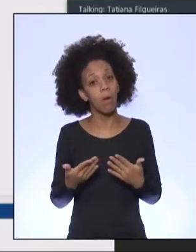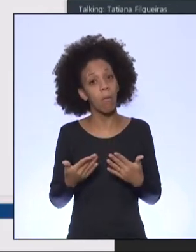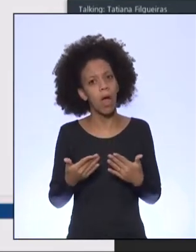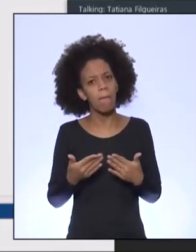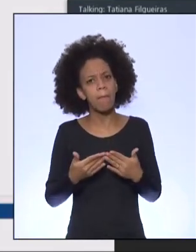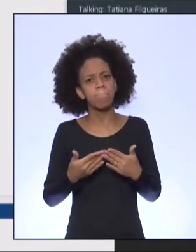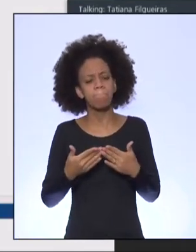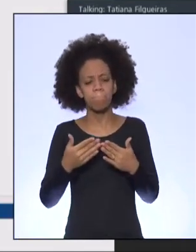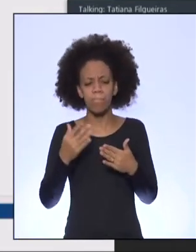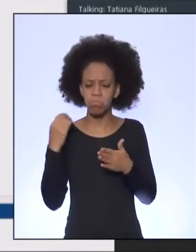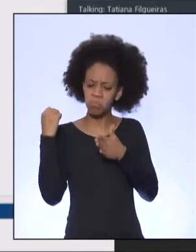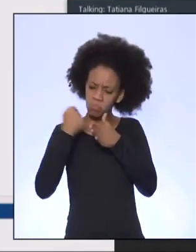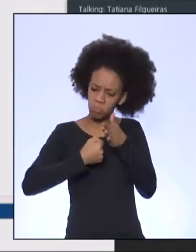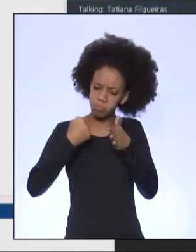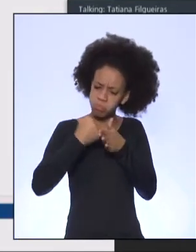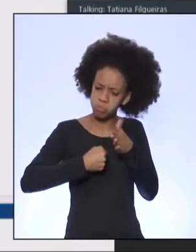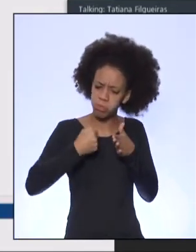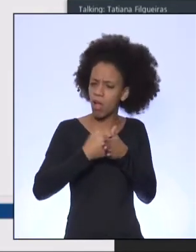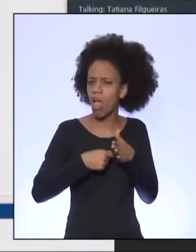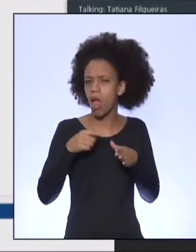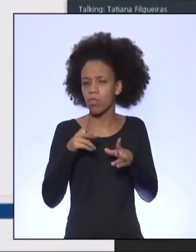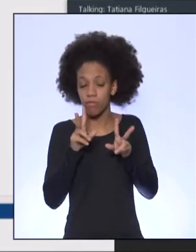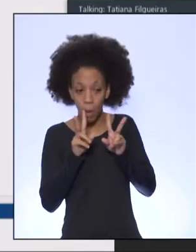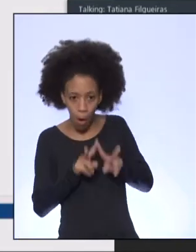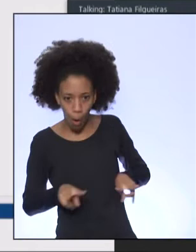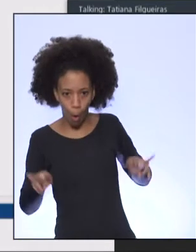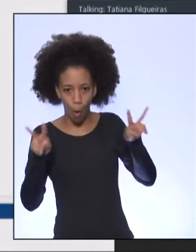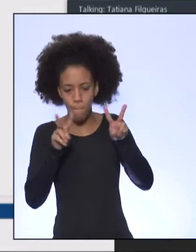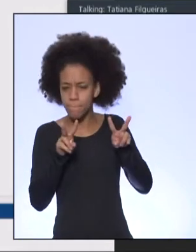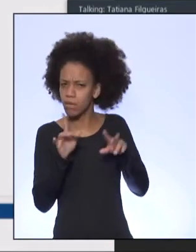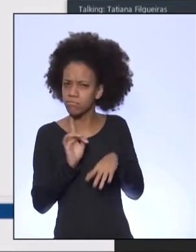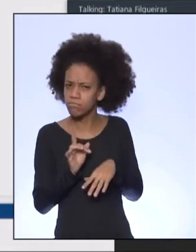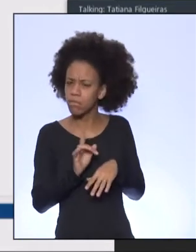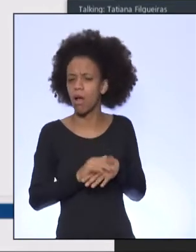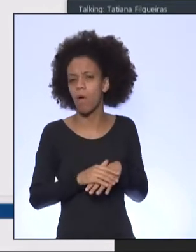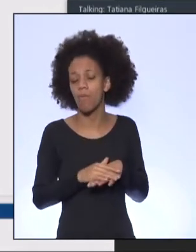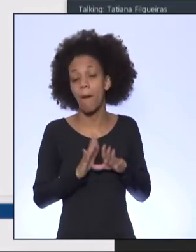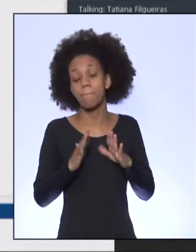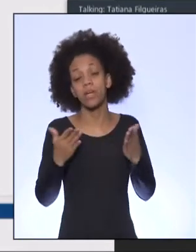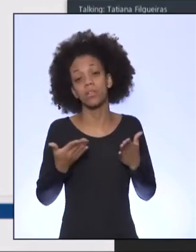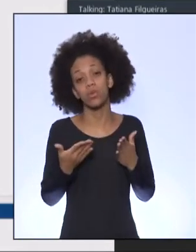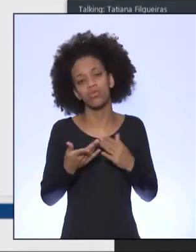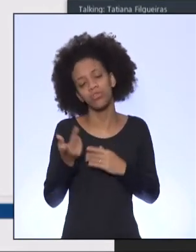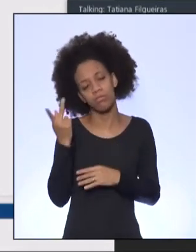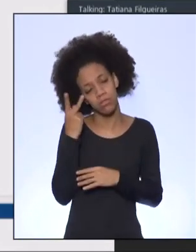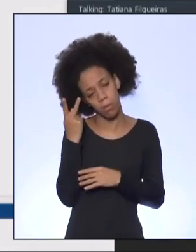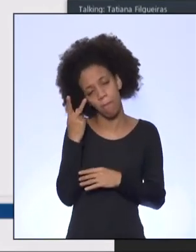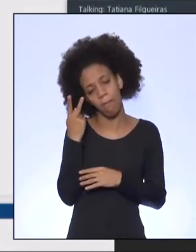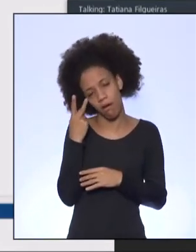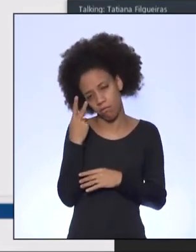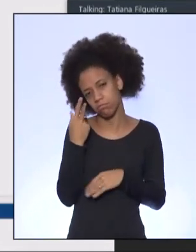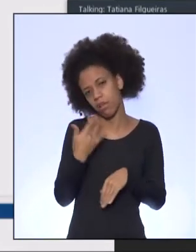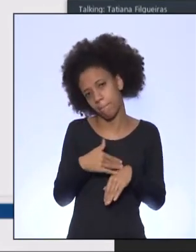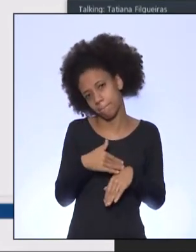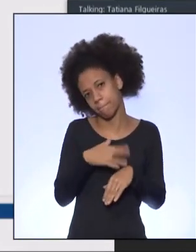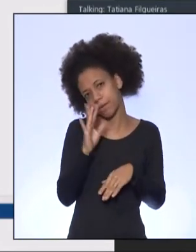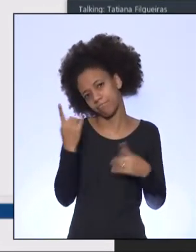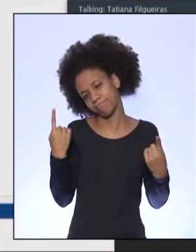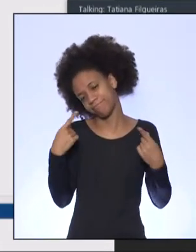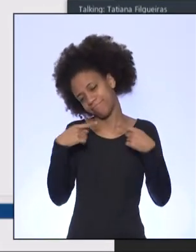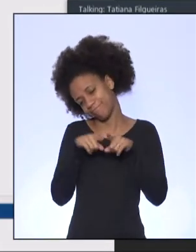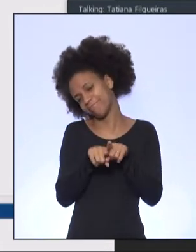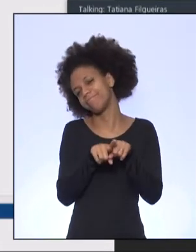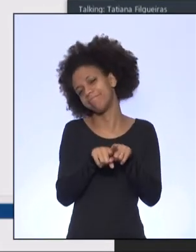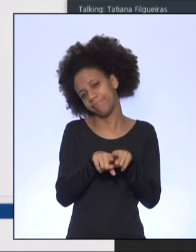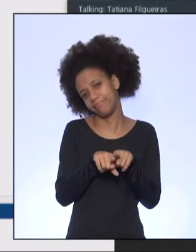isso e não estava olhando para isso com uma visão abrangente e sistêmica, né? Hoje, São Paulo é nosso maior parceiro, mas nós temos